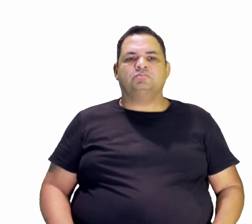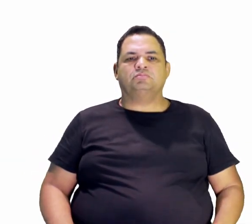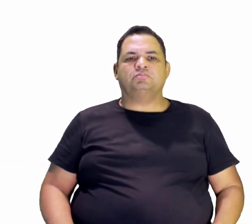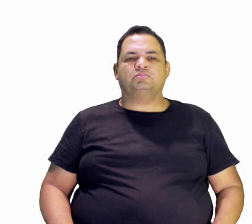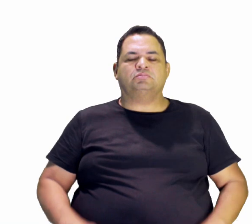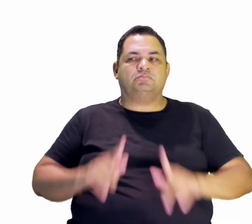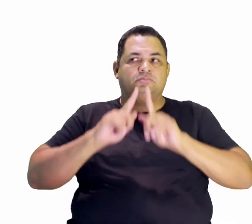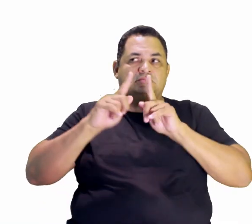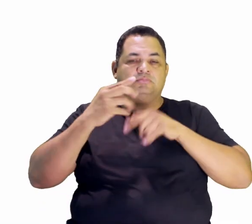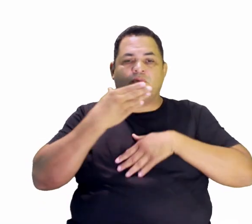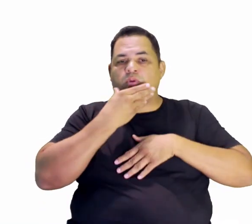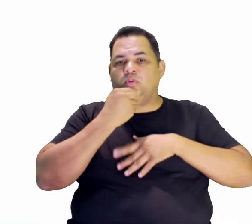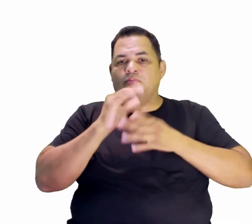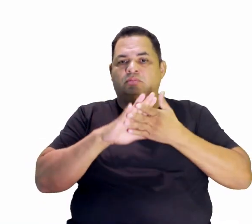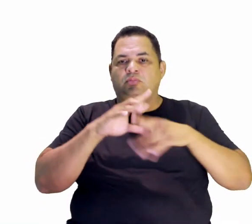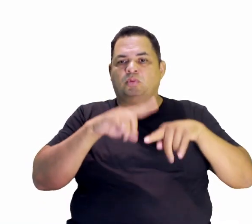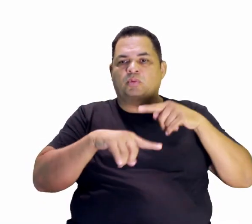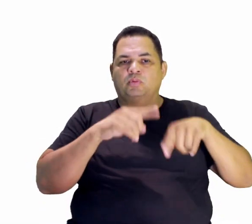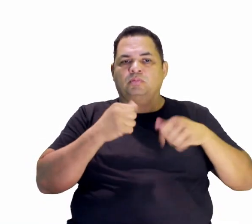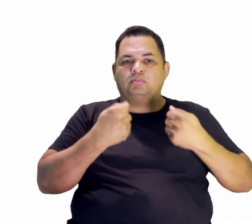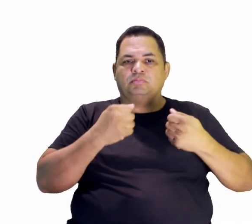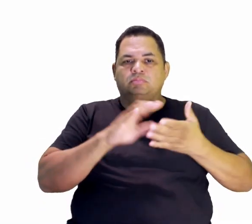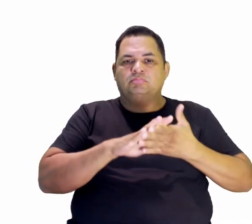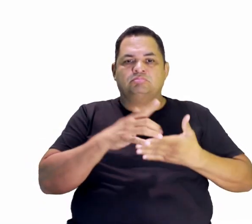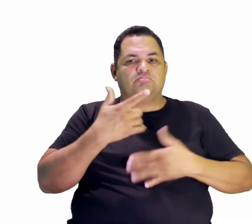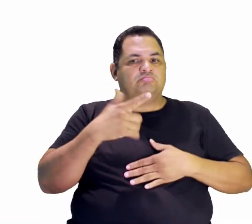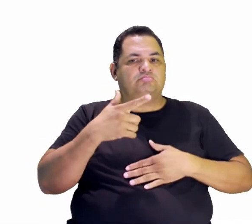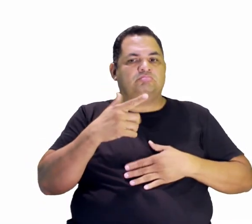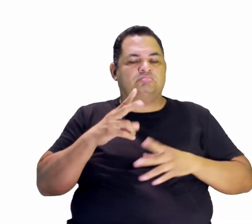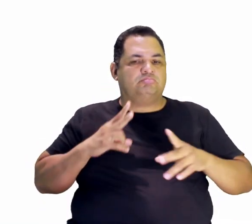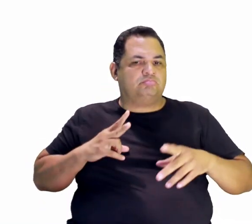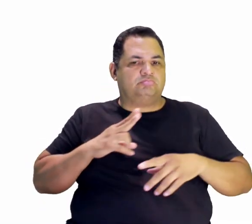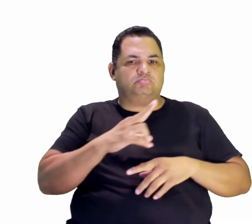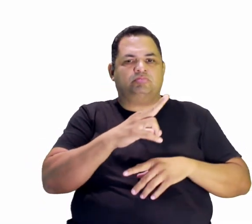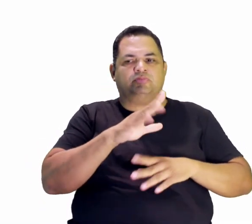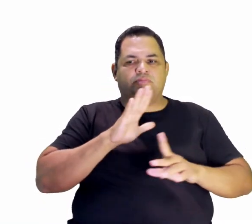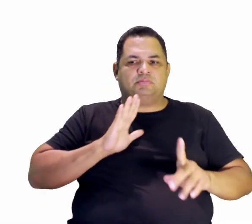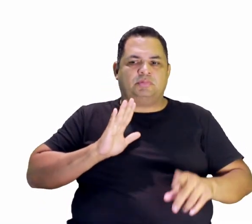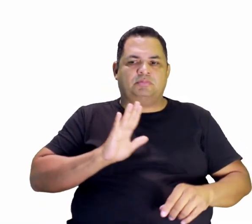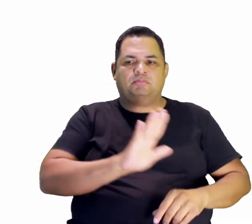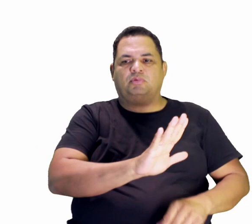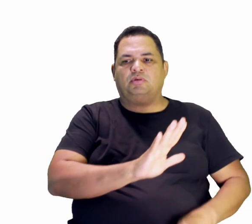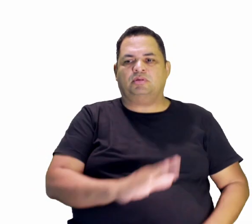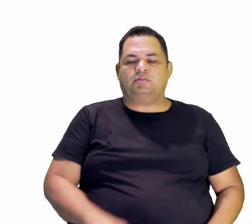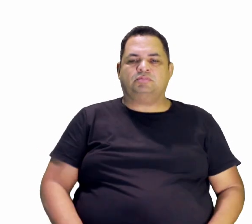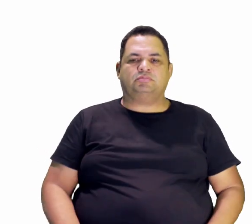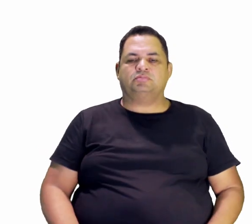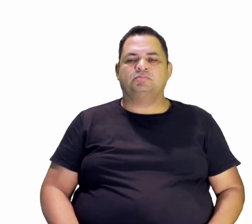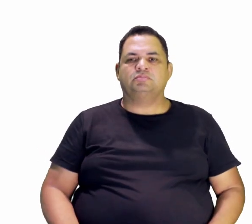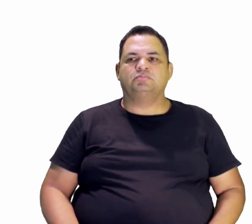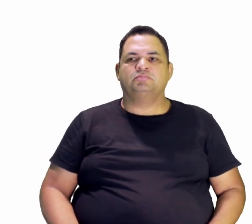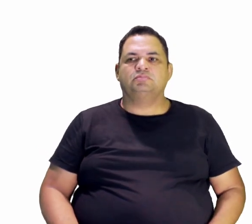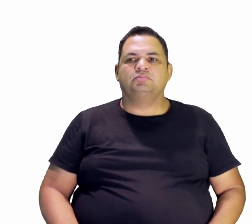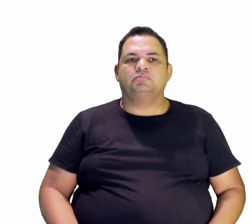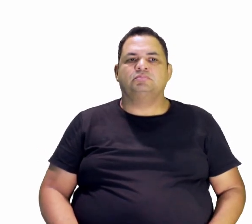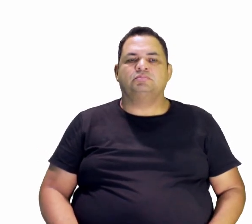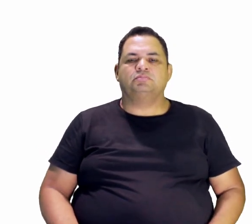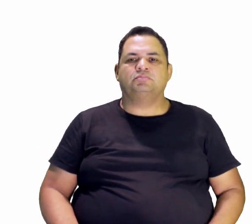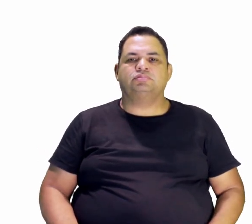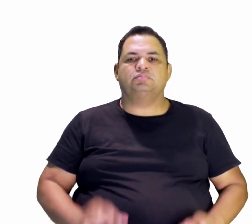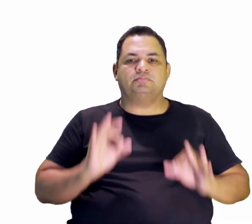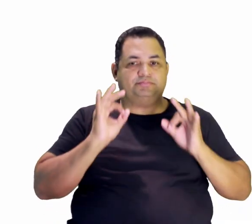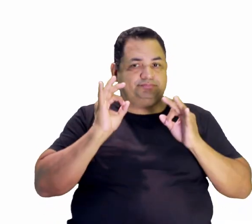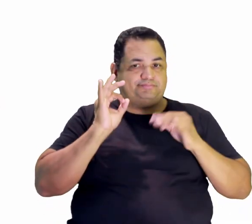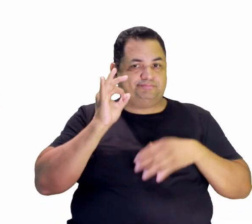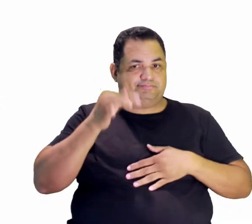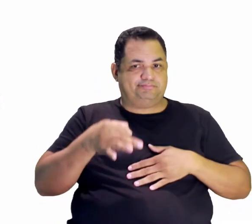Então, Galileu verificou que um corpo podia estar em movimento sem a ação da força que iniciou esse processo,